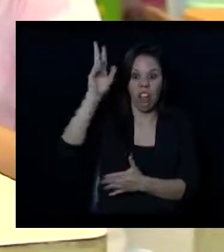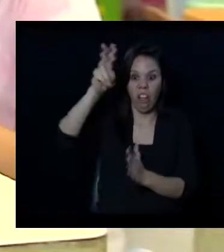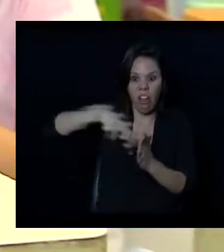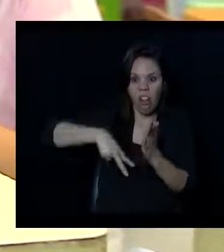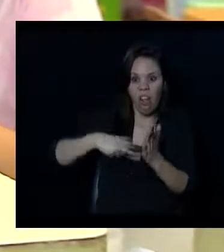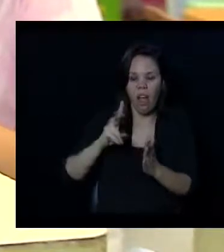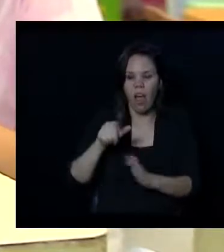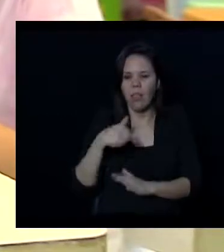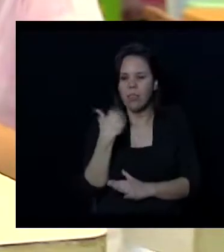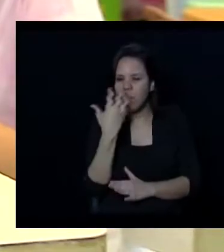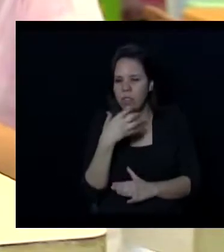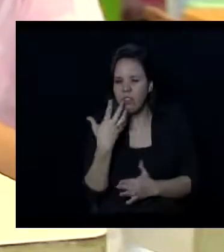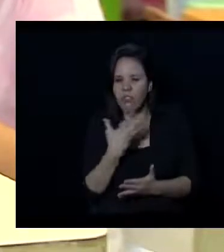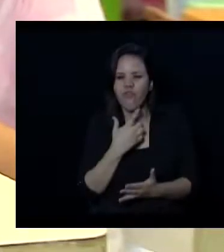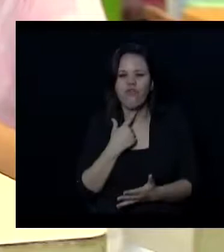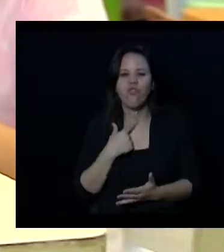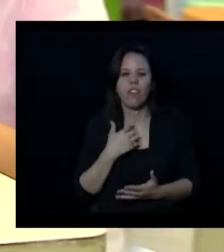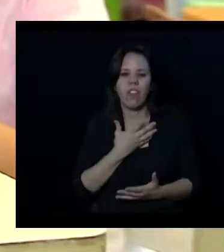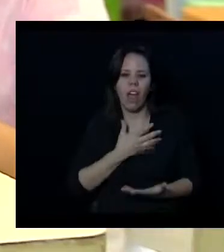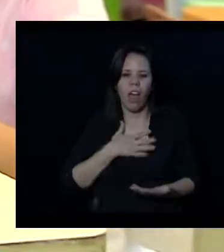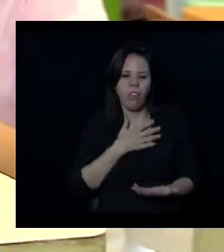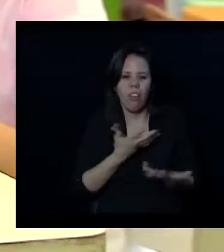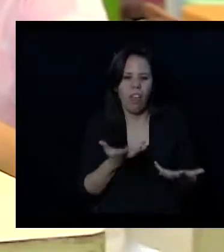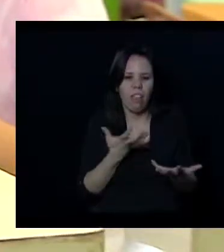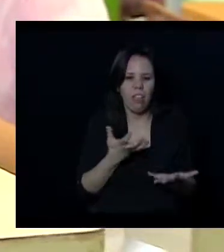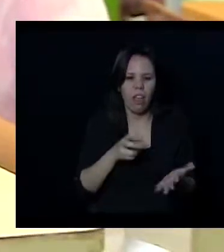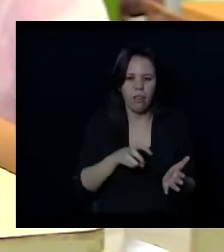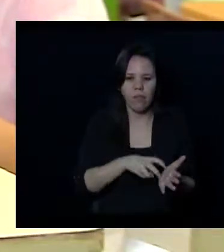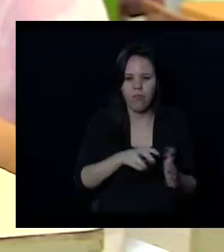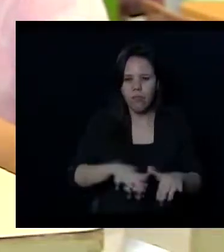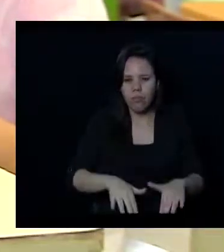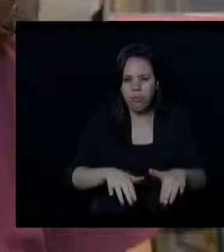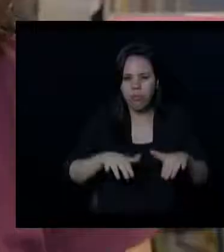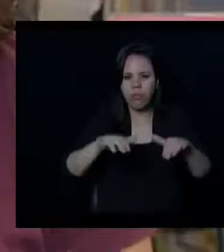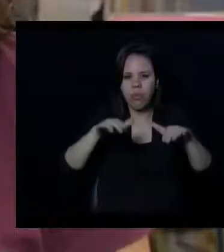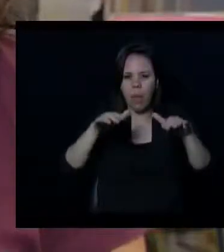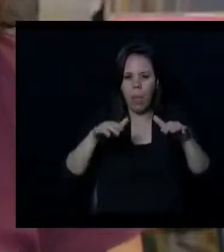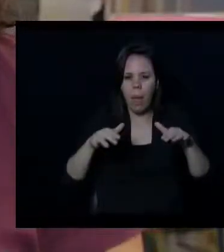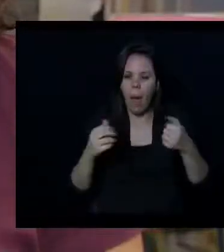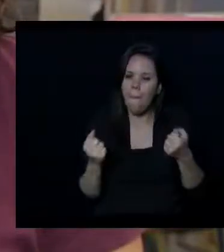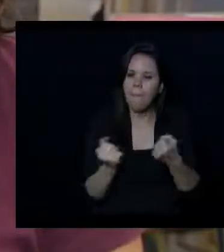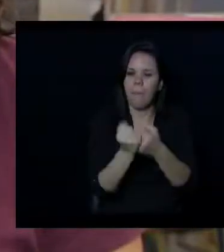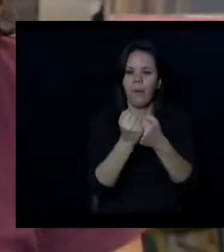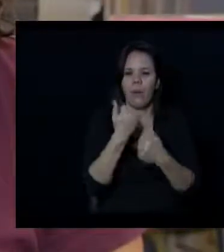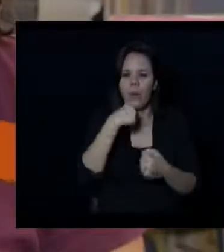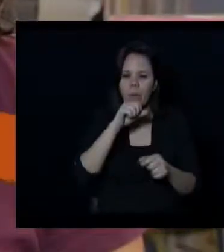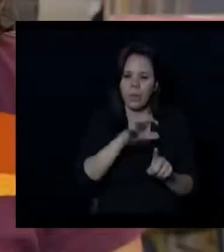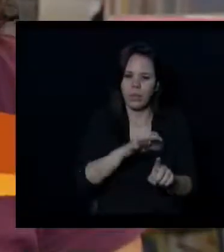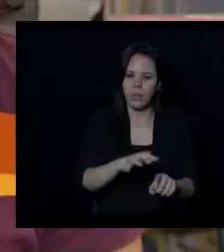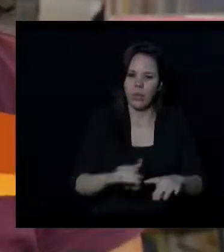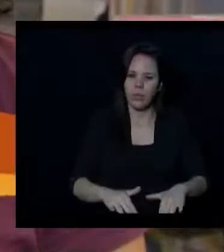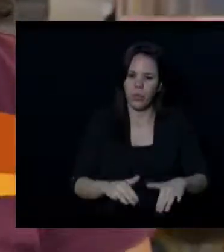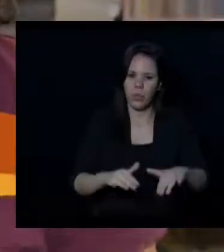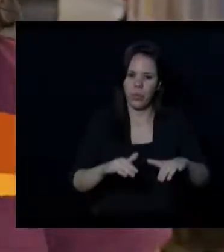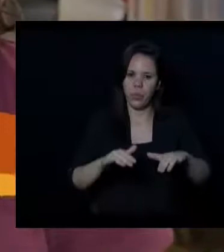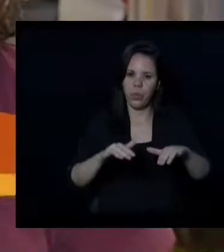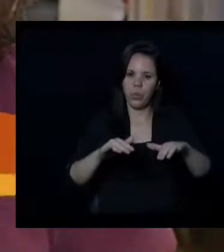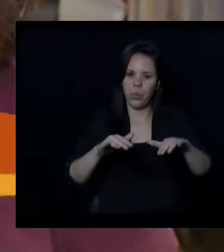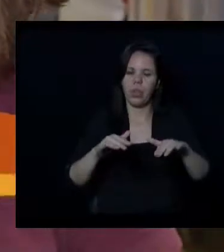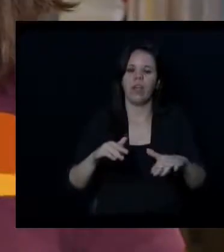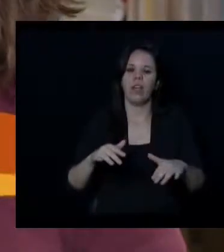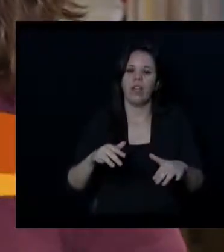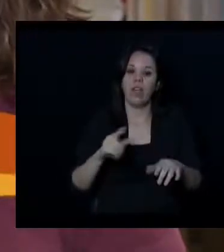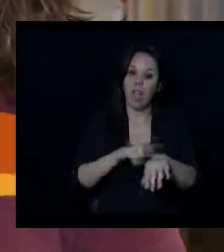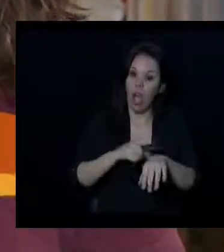essa paixão aí começou bem cedinho com a ajuda da mãe. Desde muito cedo. Teve livro de